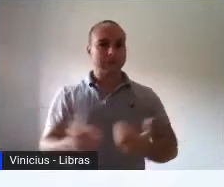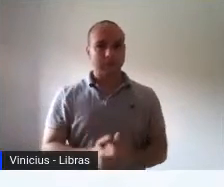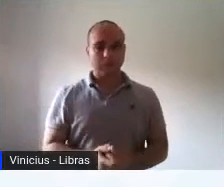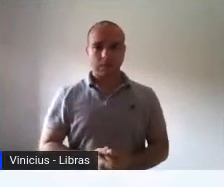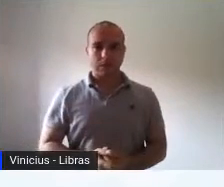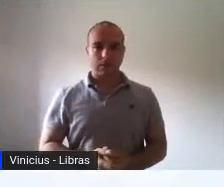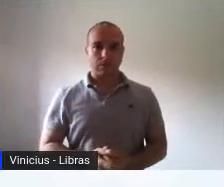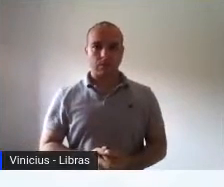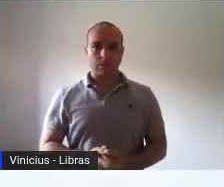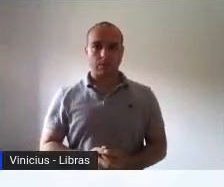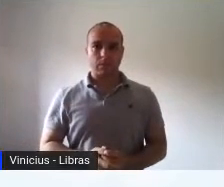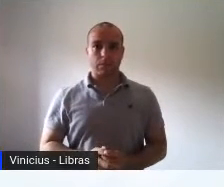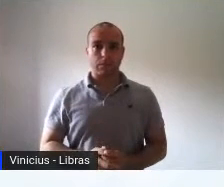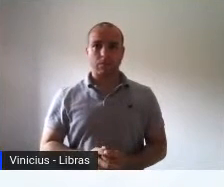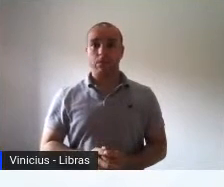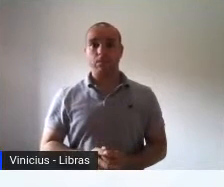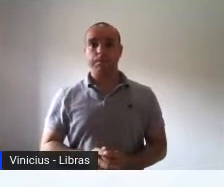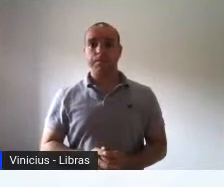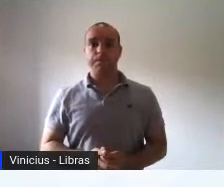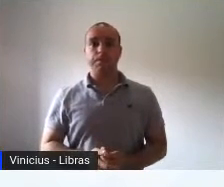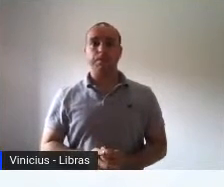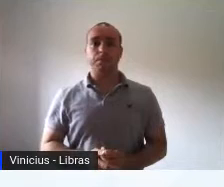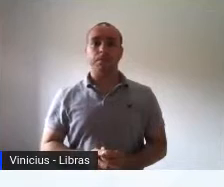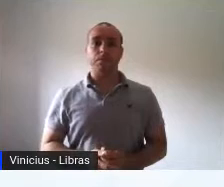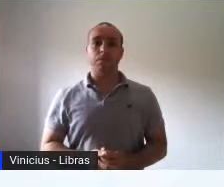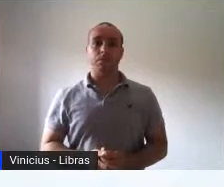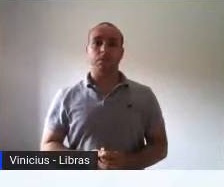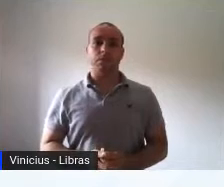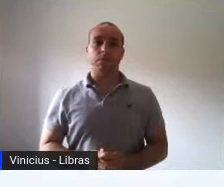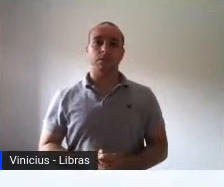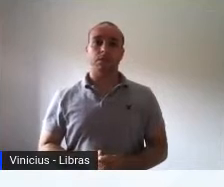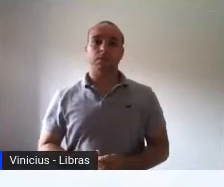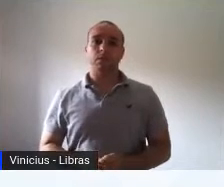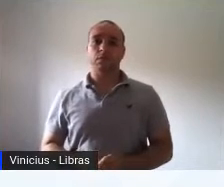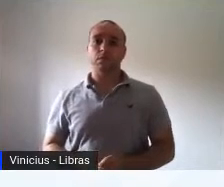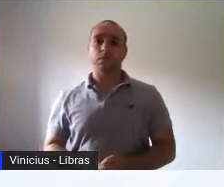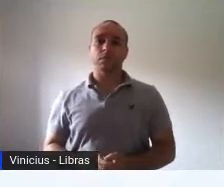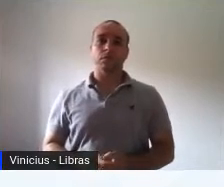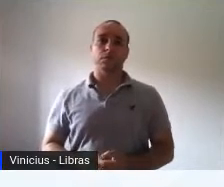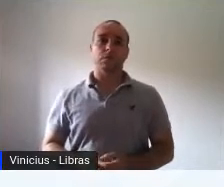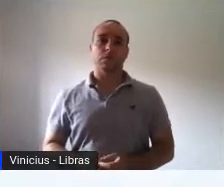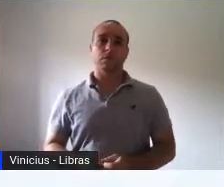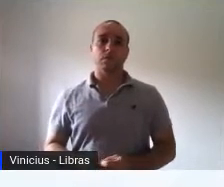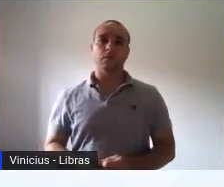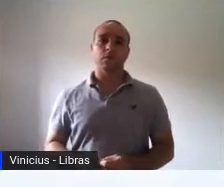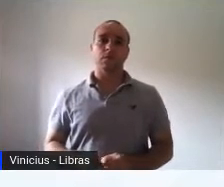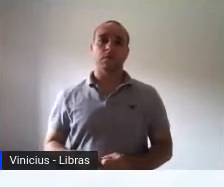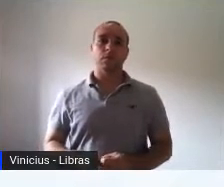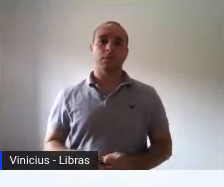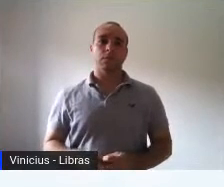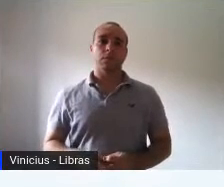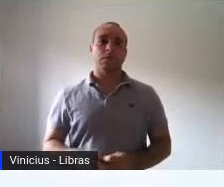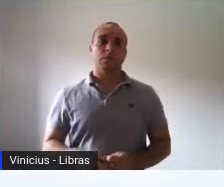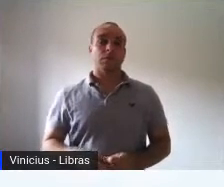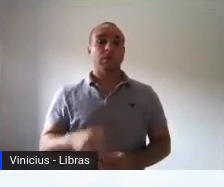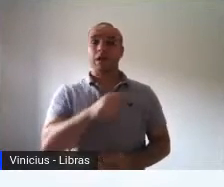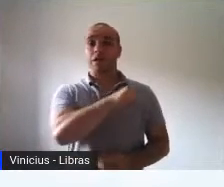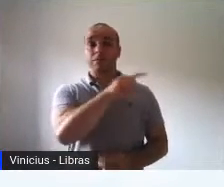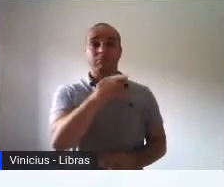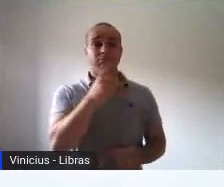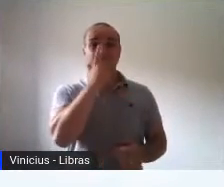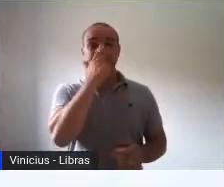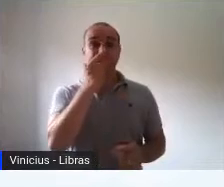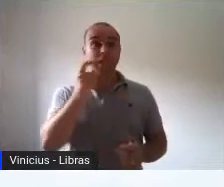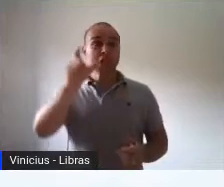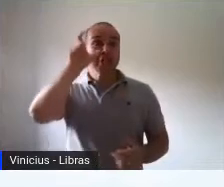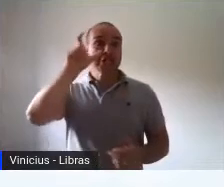só refutam os decretos, as leis que vêm do governo, quando interessa. Eles querem medir força por mais